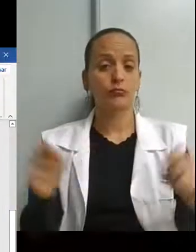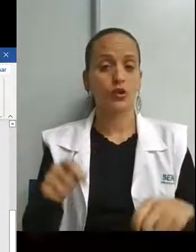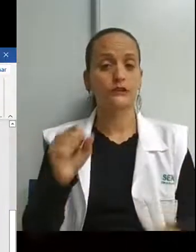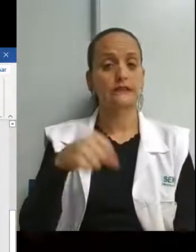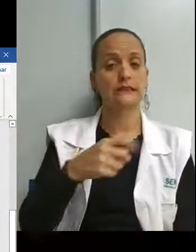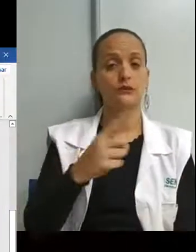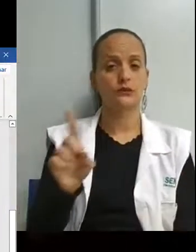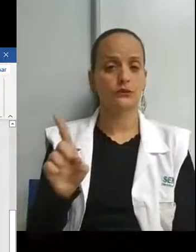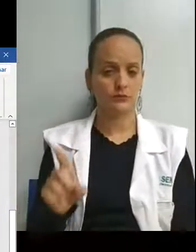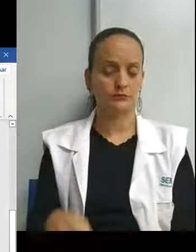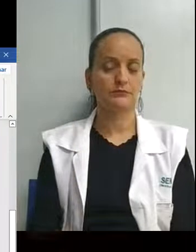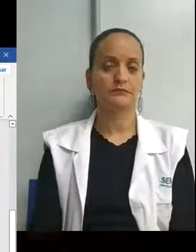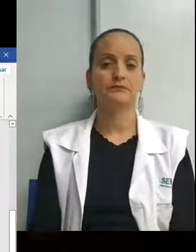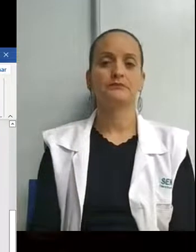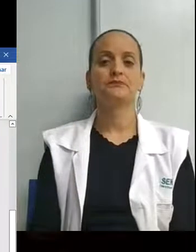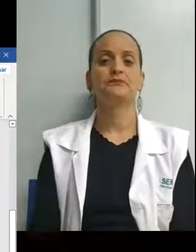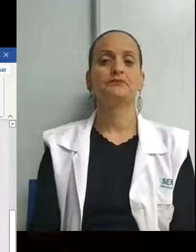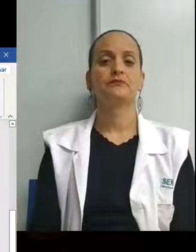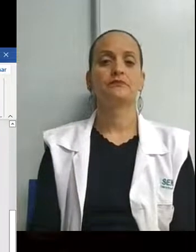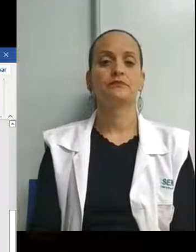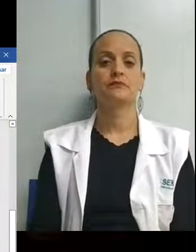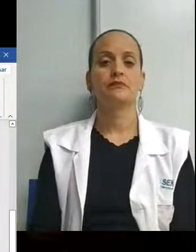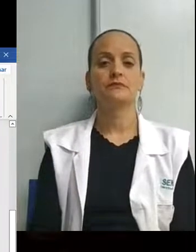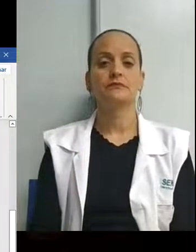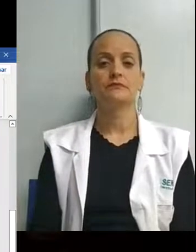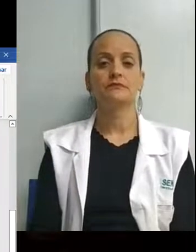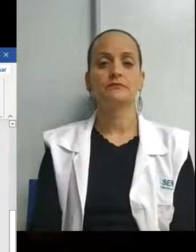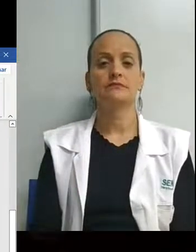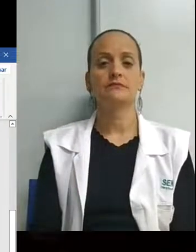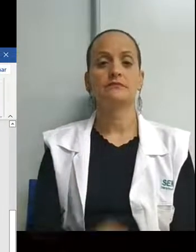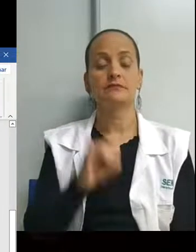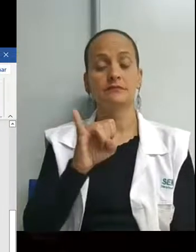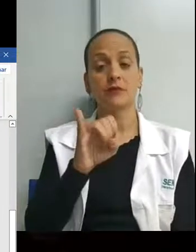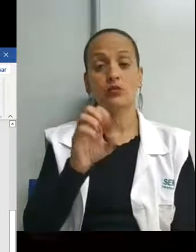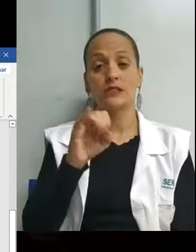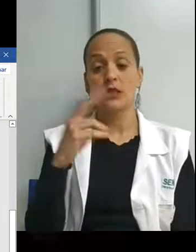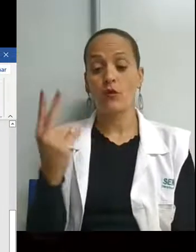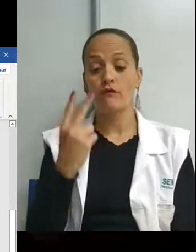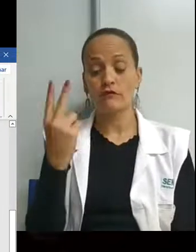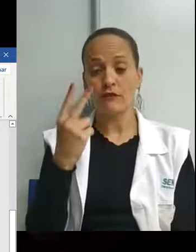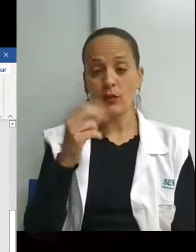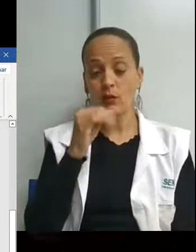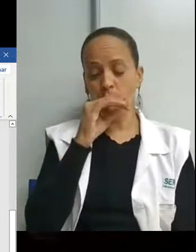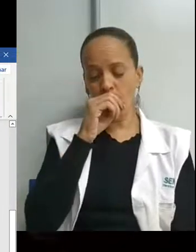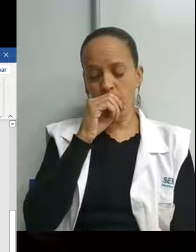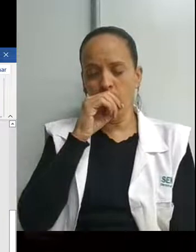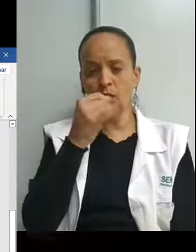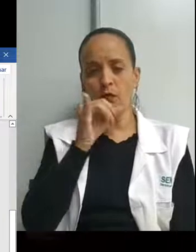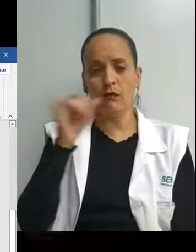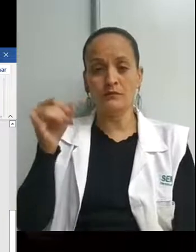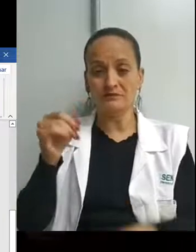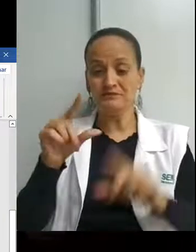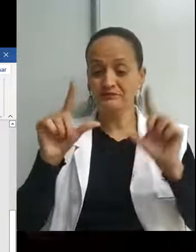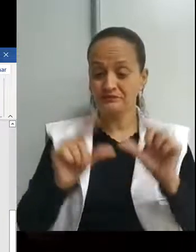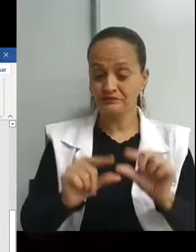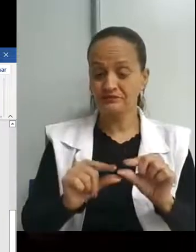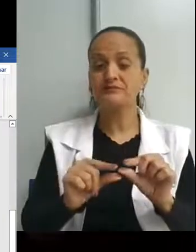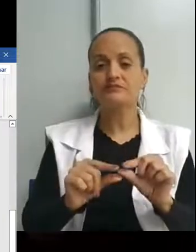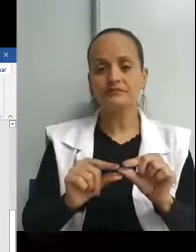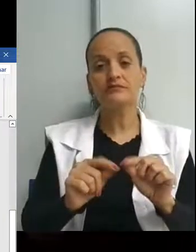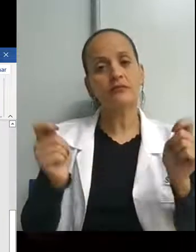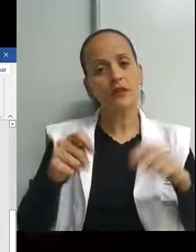Se esse valor aqui, ó, da queda de tensão for menor do que 5%, essa rede de distribuição de energia pode ser